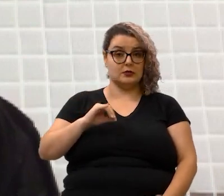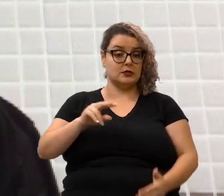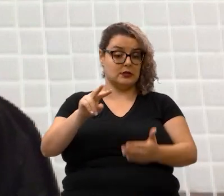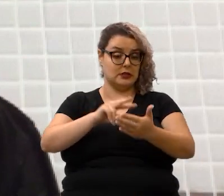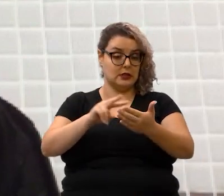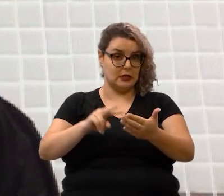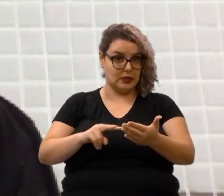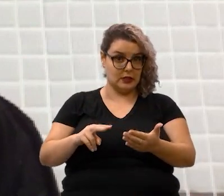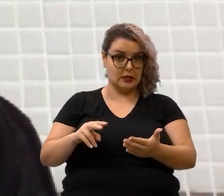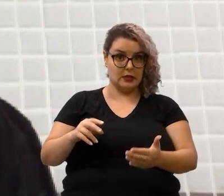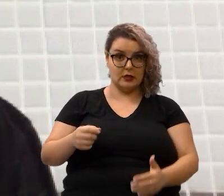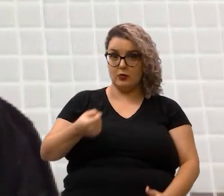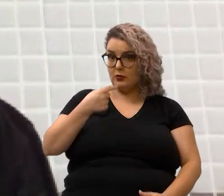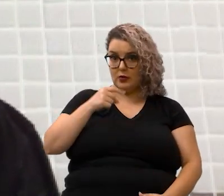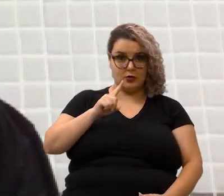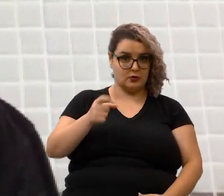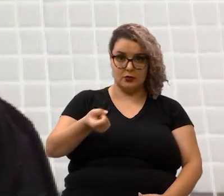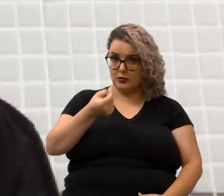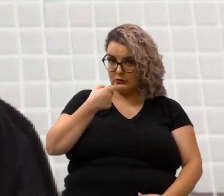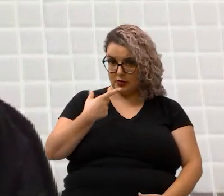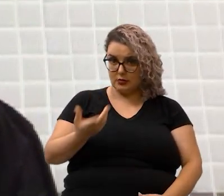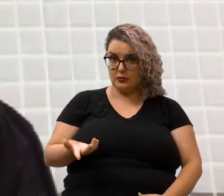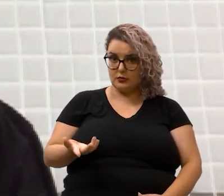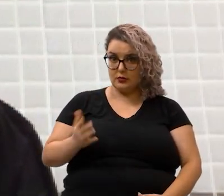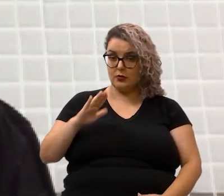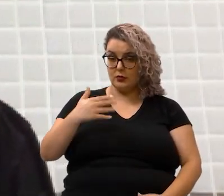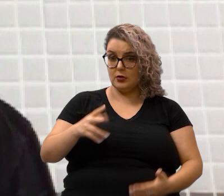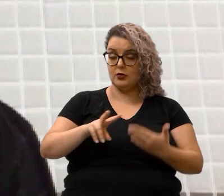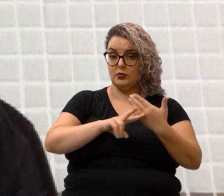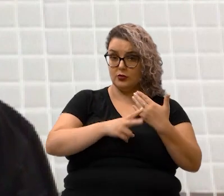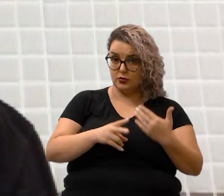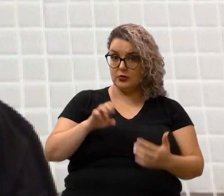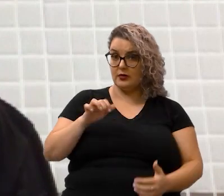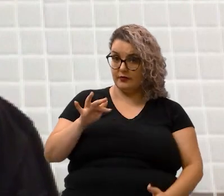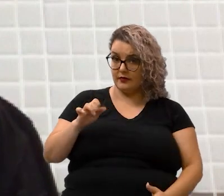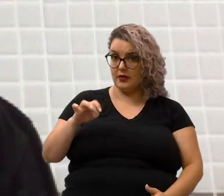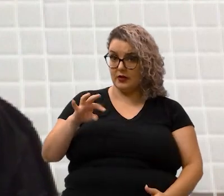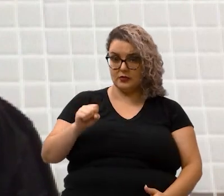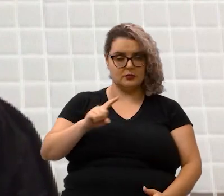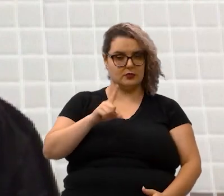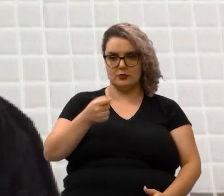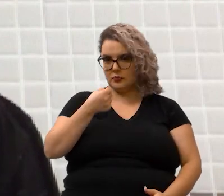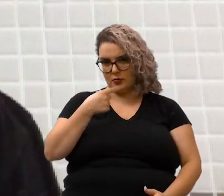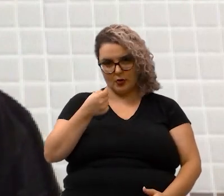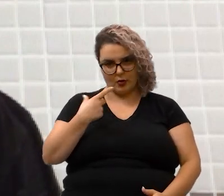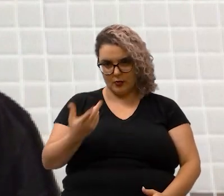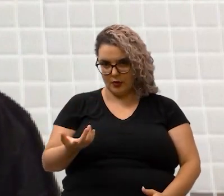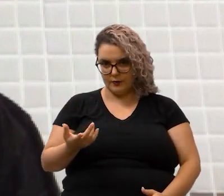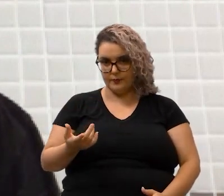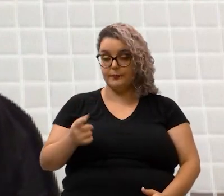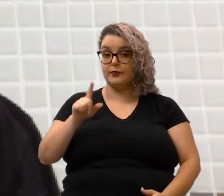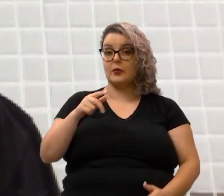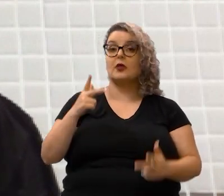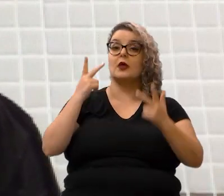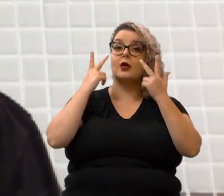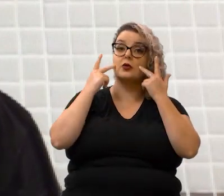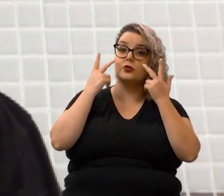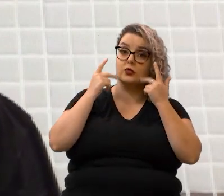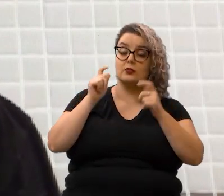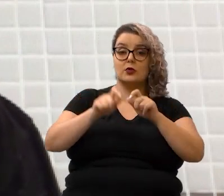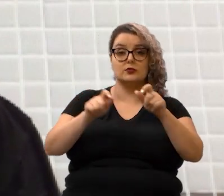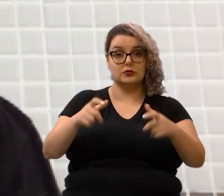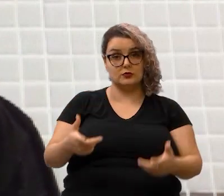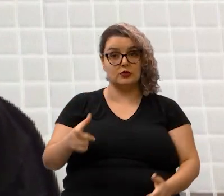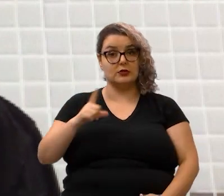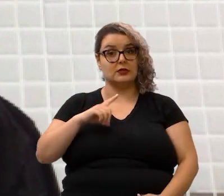lê a bula de um medicamento, você não toma. Tem hora que você vê os efeitos colaterais, você não toma. E é muito comum